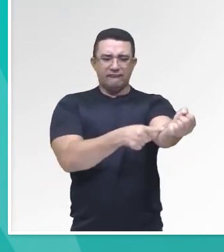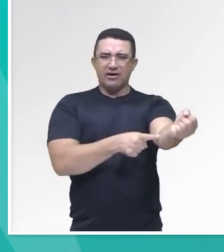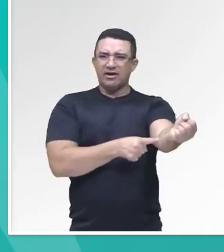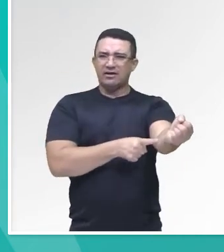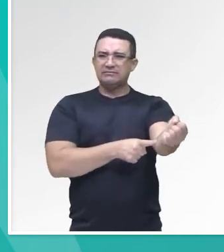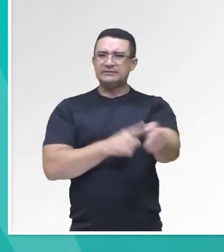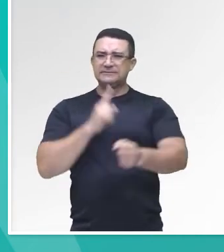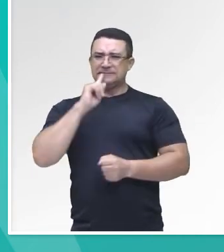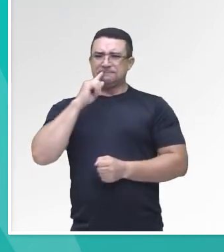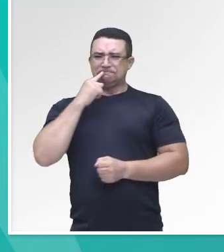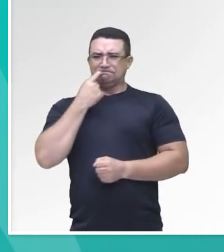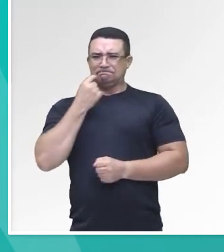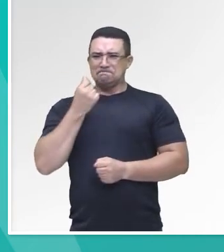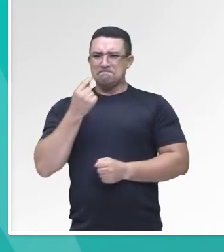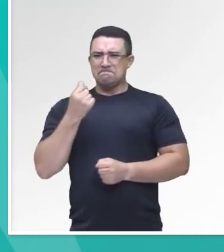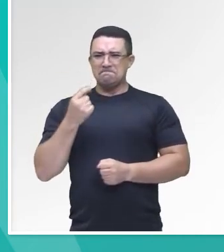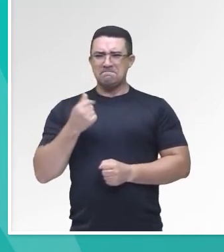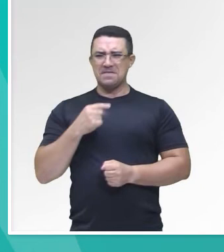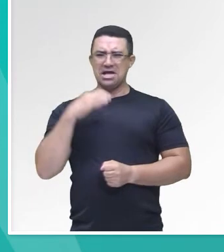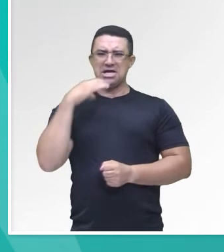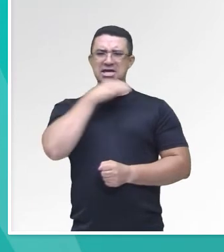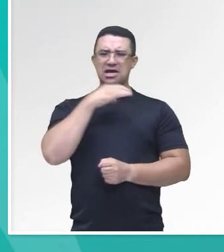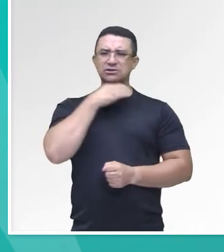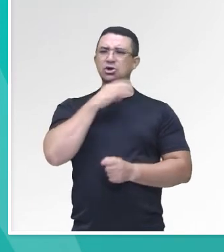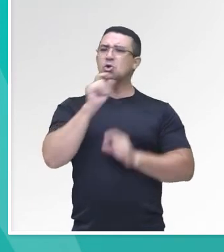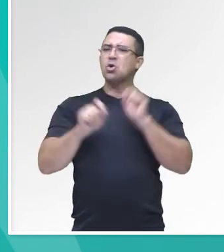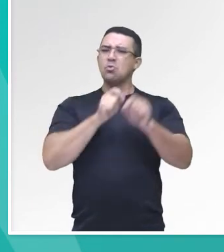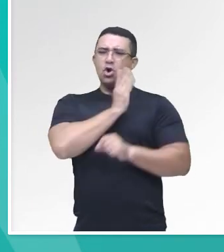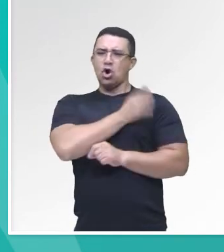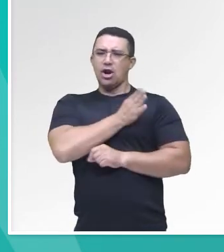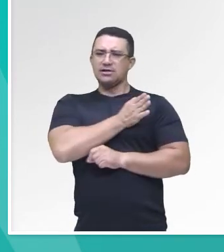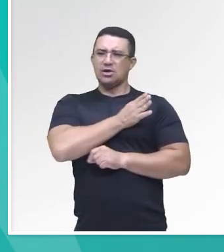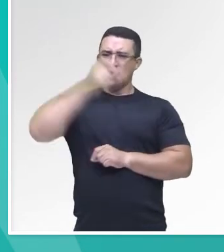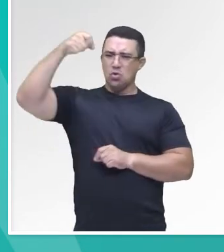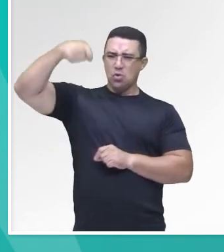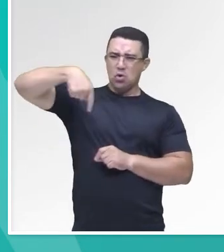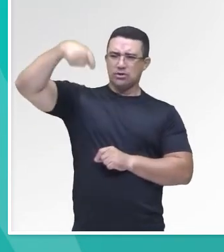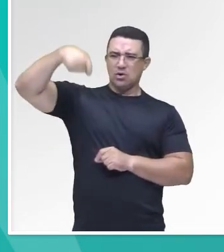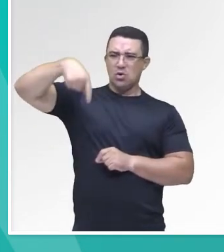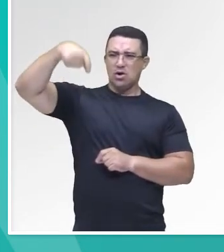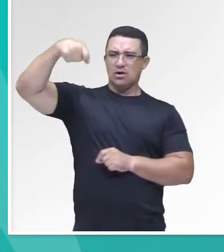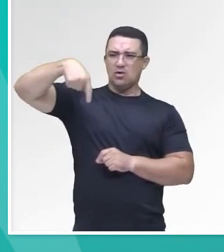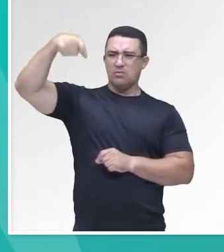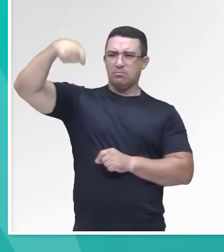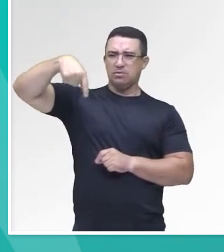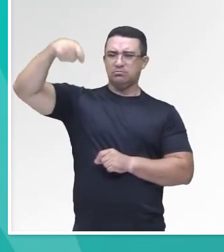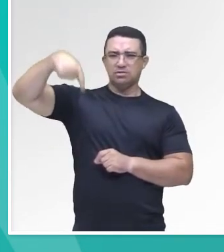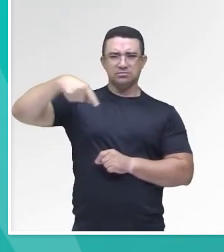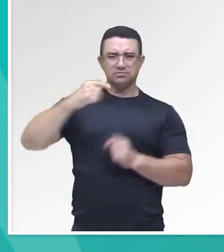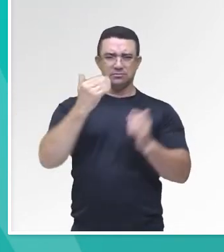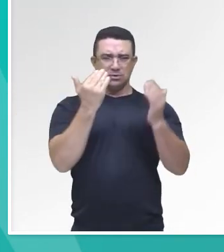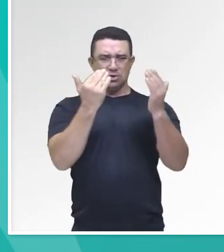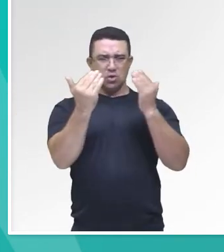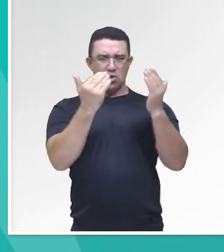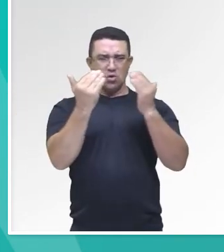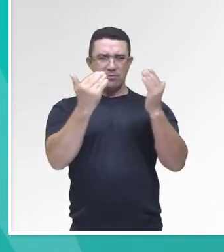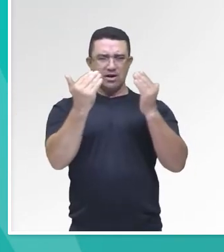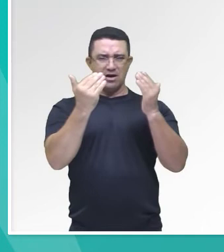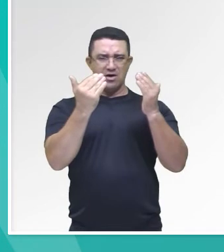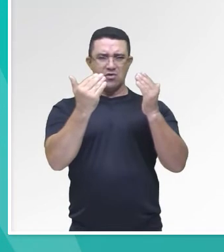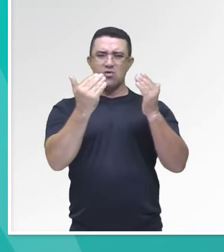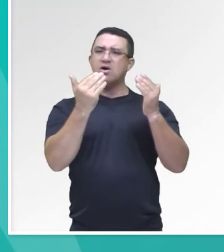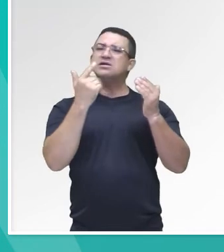quente, cai gota a gota do coração. Então, vejam que ele está fazendo a comparação aqui como se o sangue dele